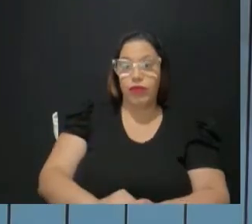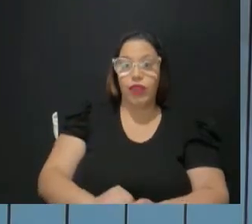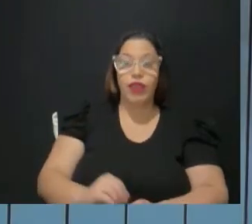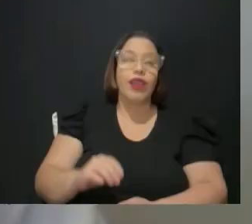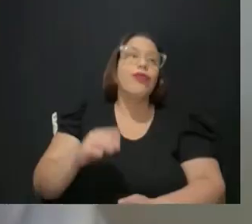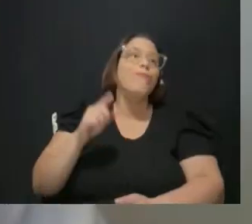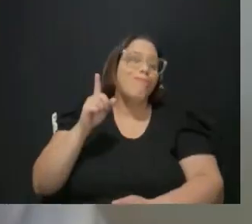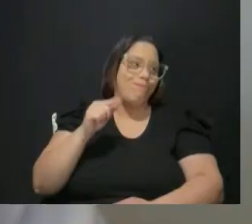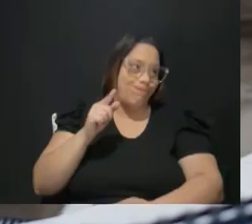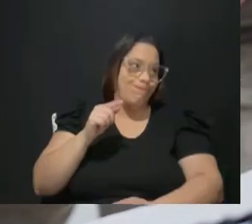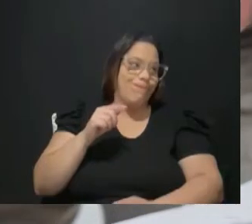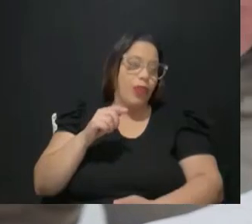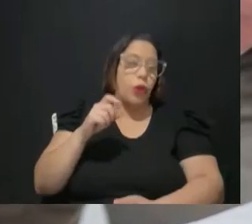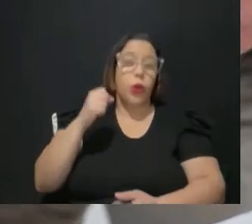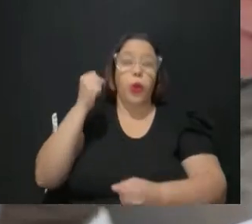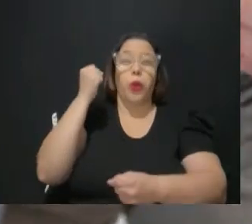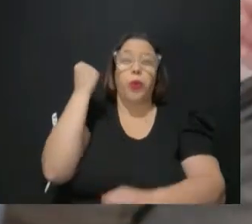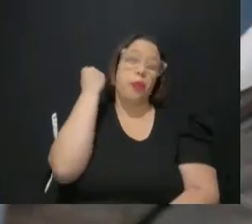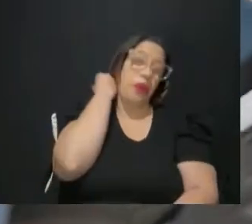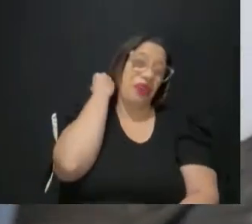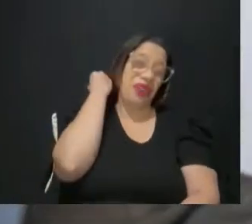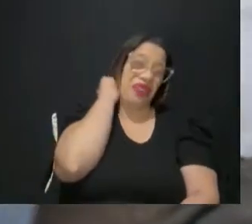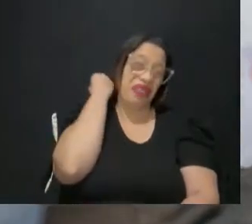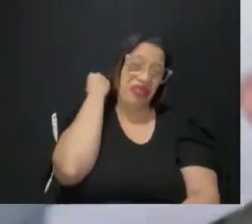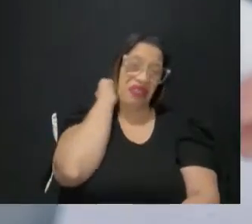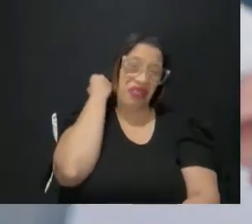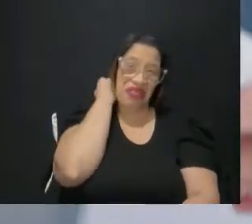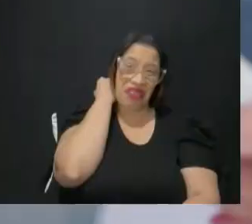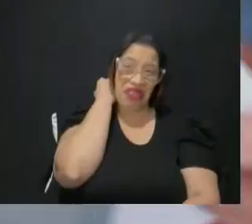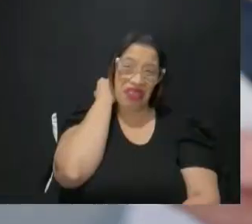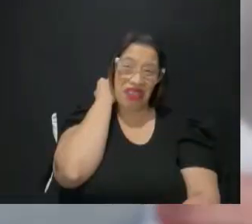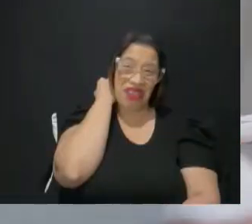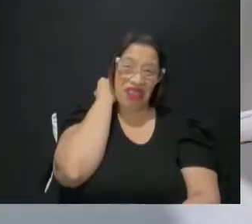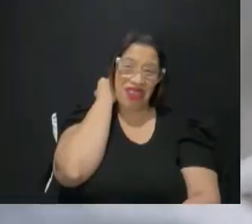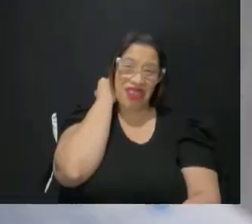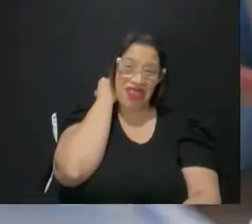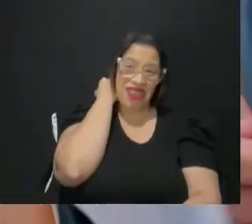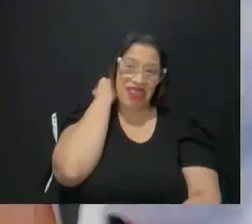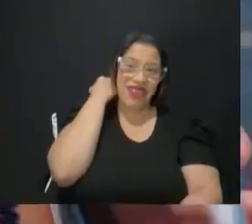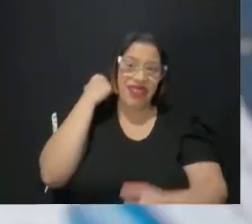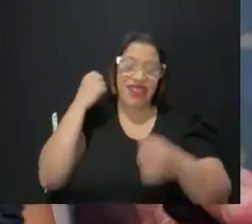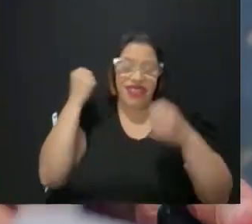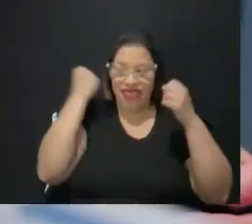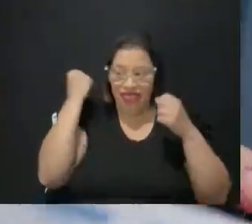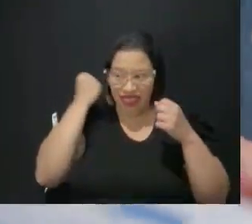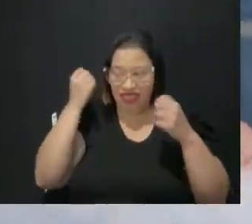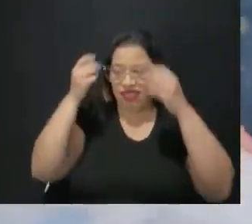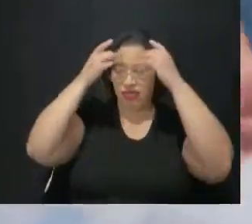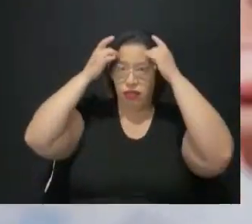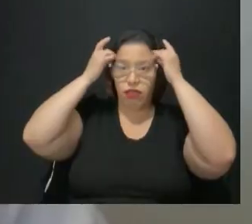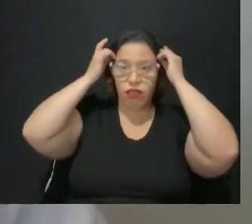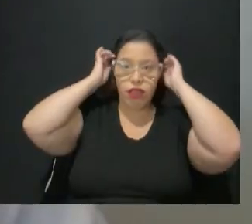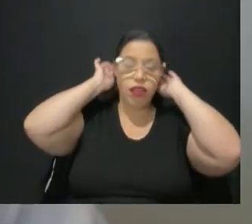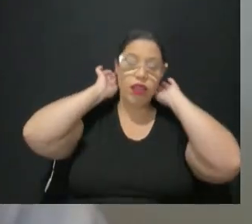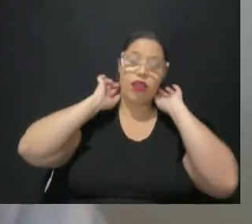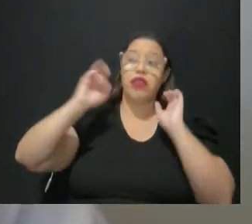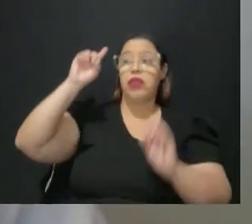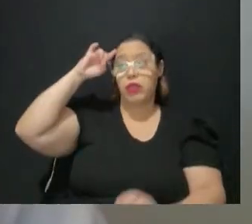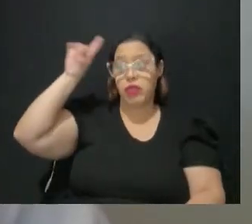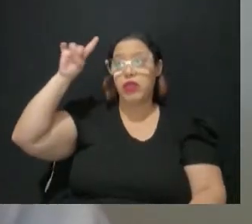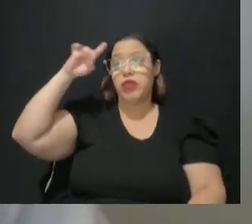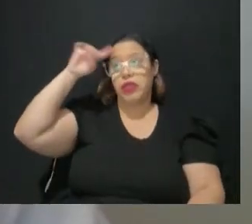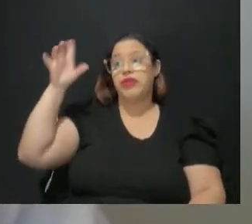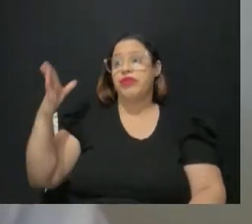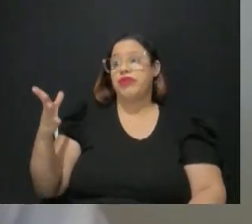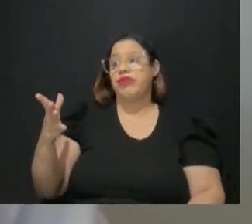Sem dúvida, o estresse, né, a que a pessoa é submetida, na verdade, no dia a dia,